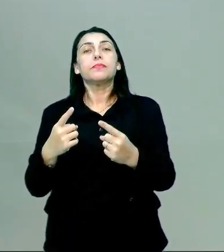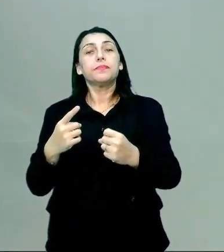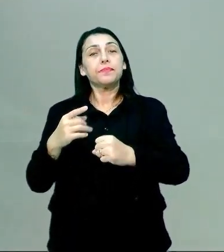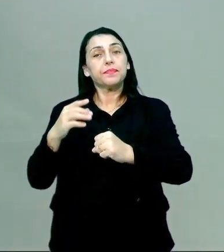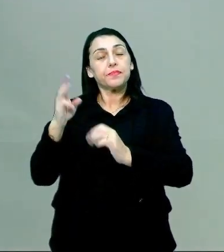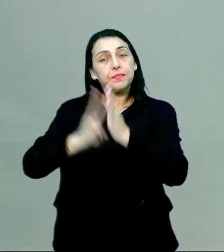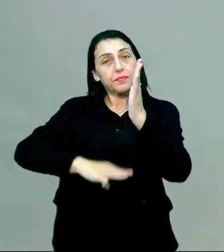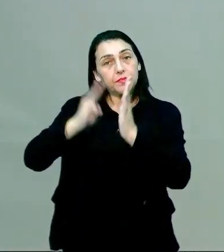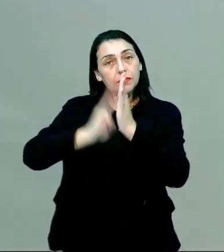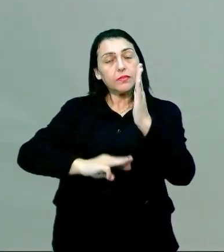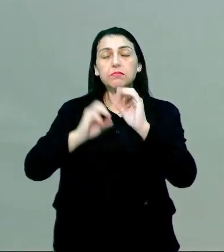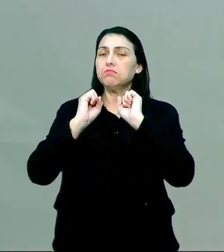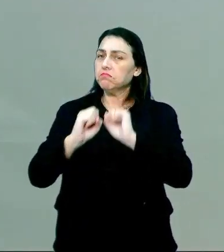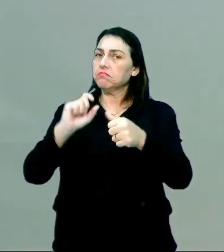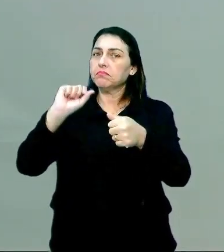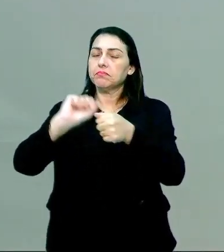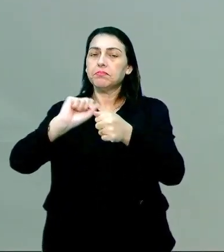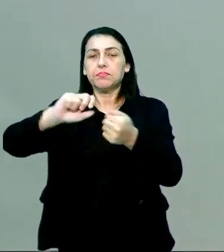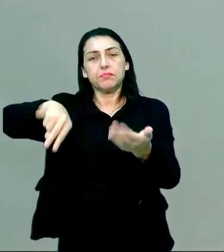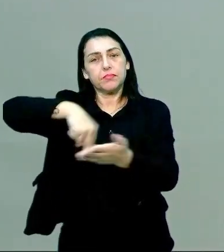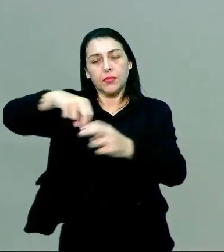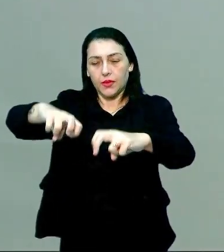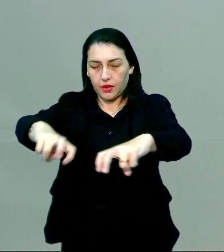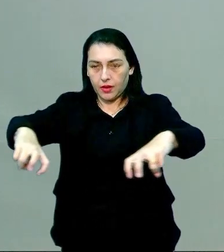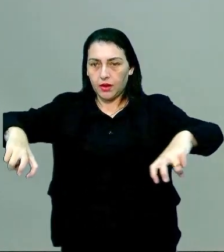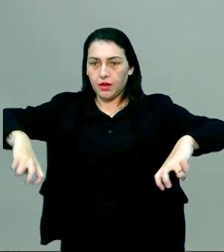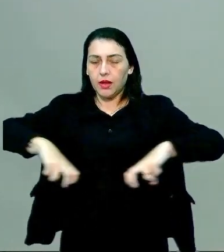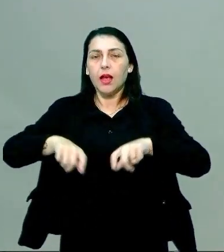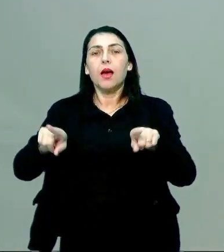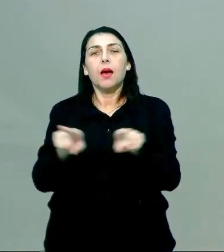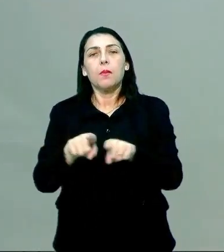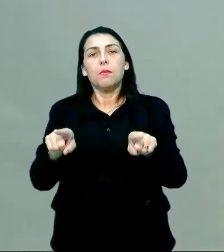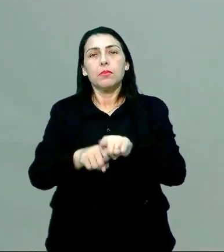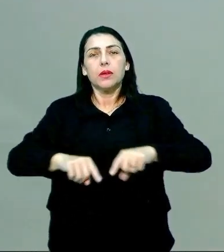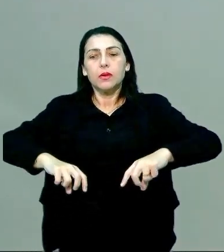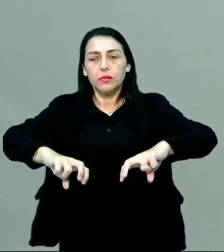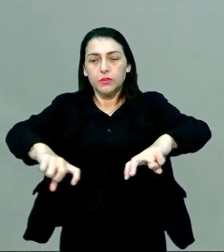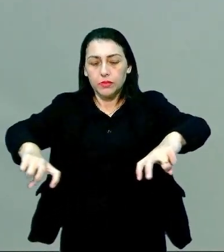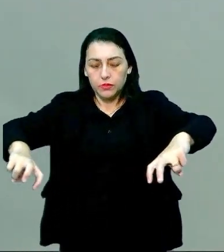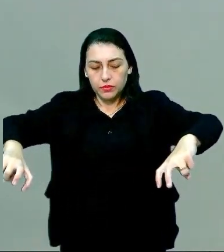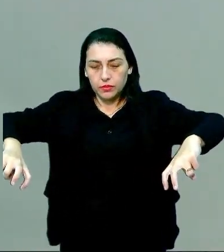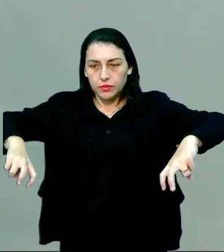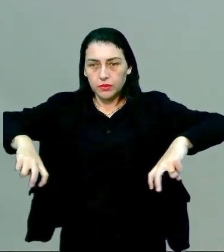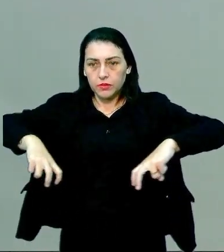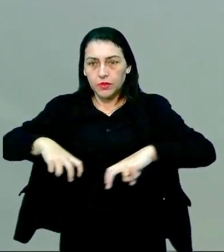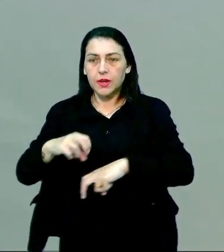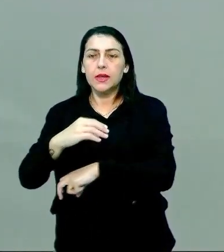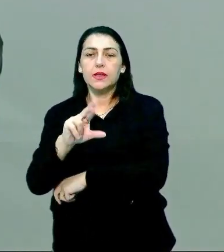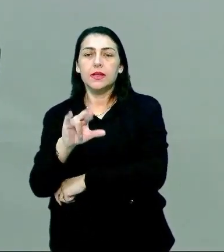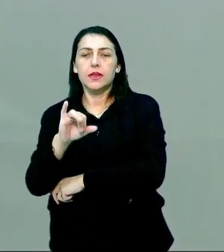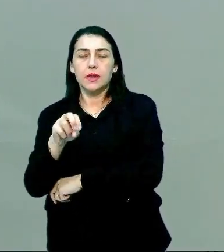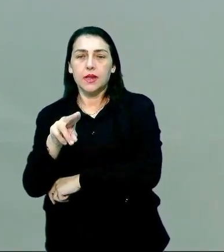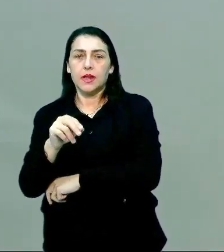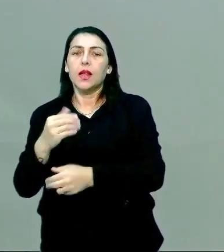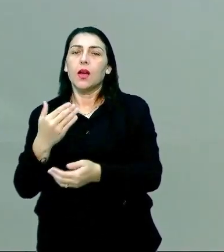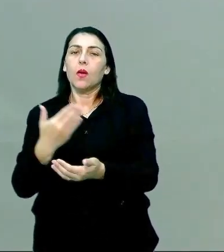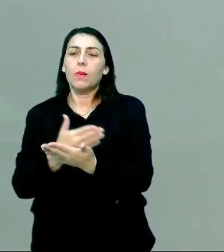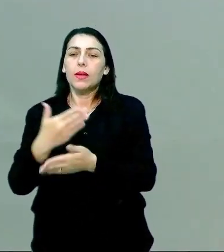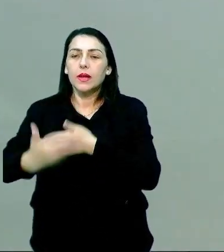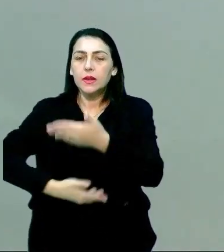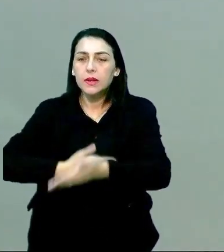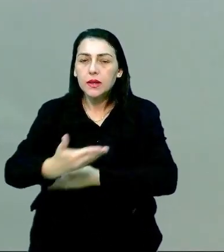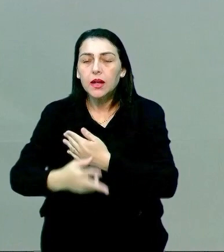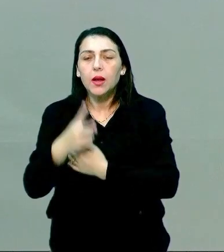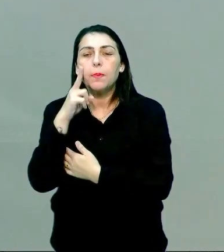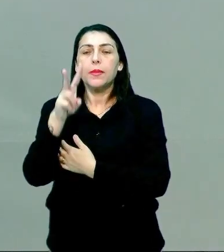pode exercer. A gente faz danças circulares, as próprias cirandinhas são forma de expressão de a gente começar a interagir. Veja